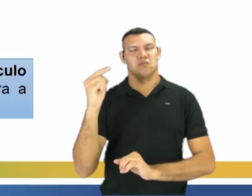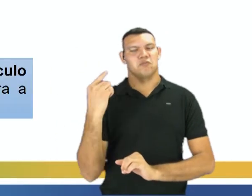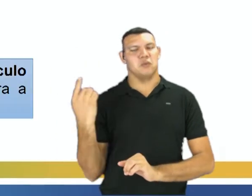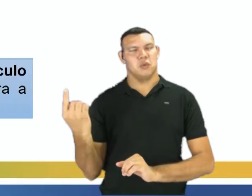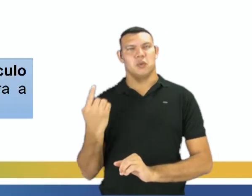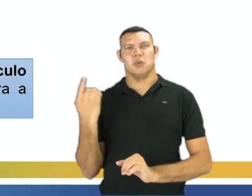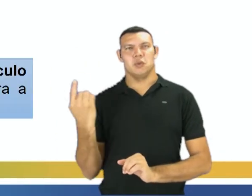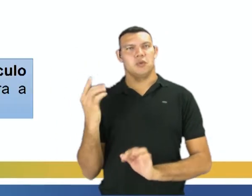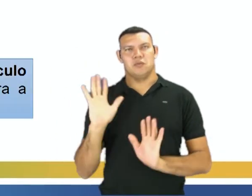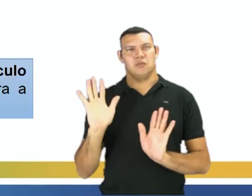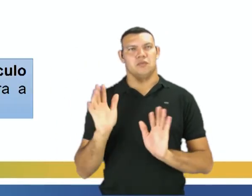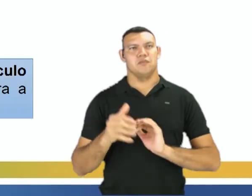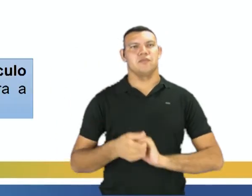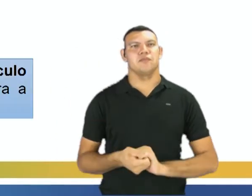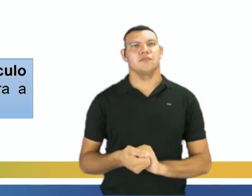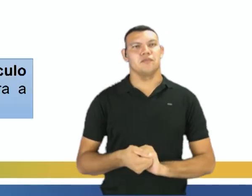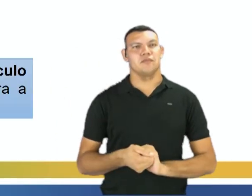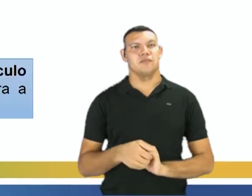ânion.